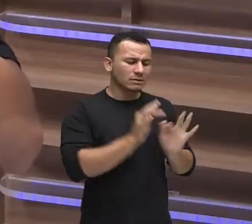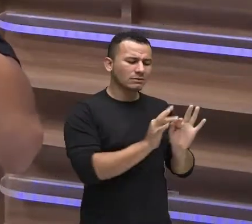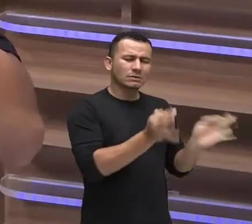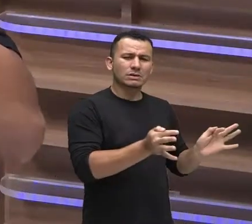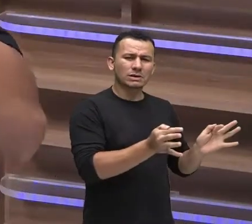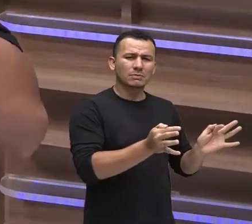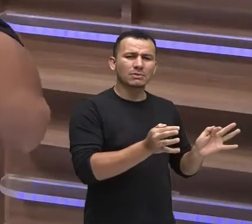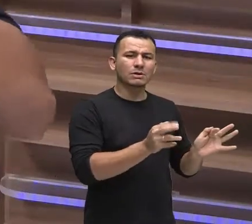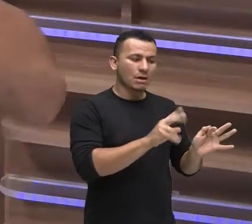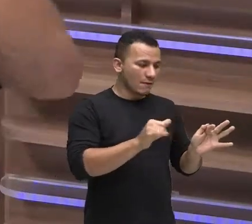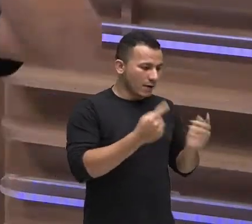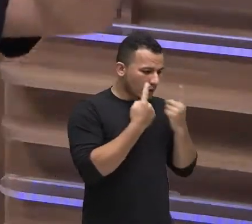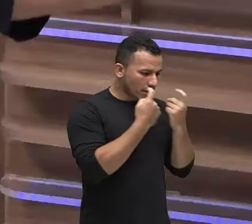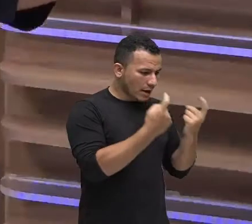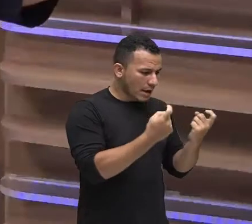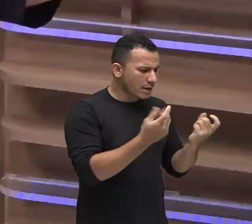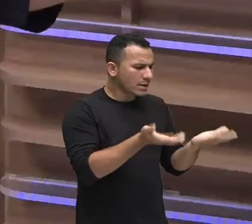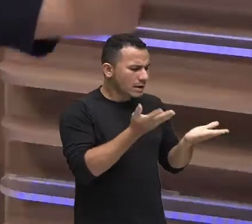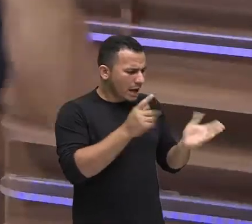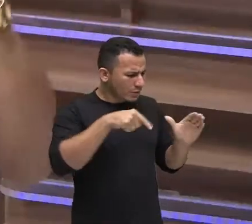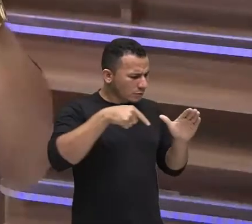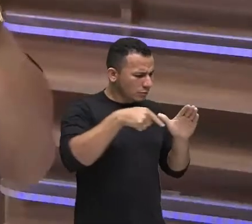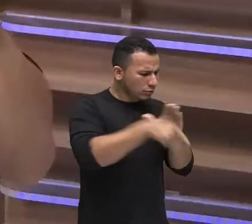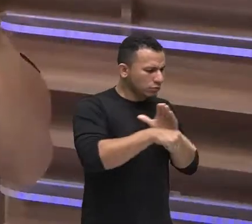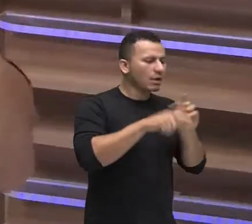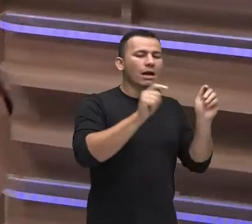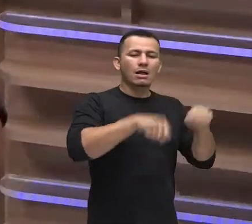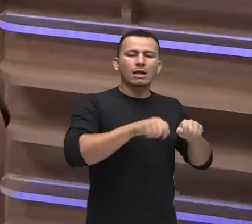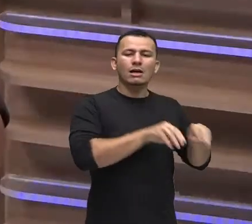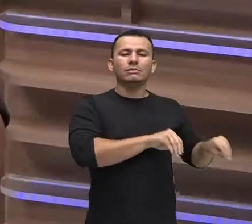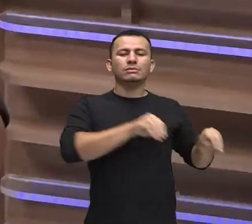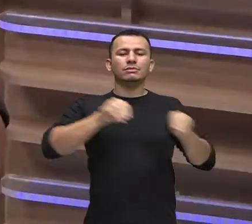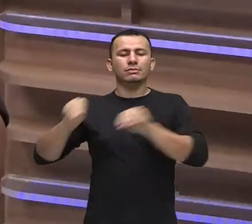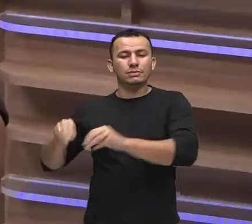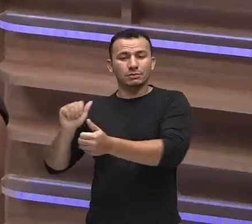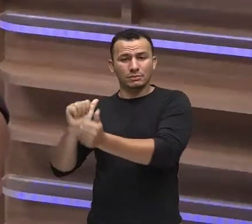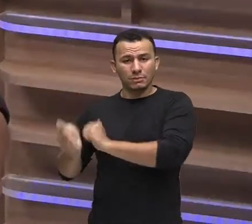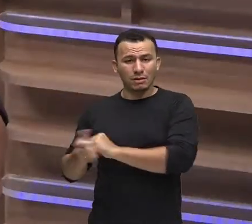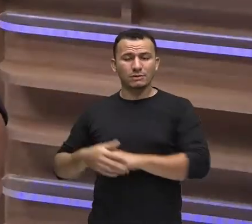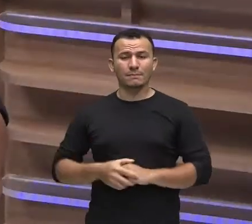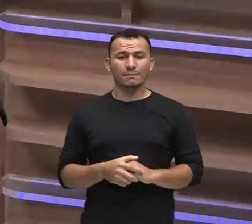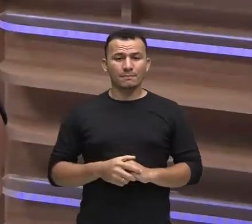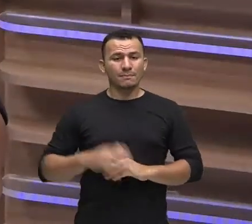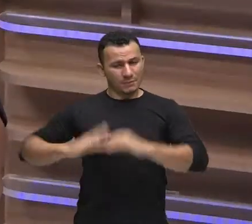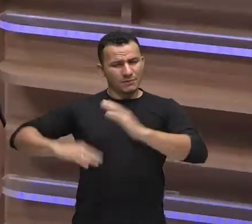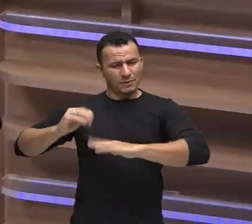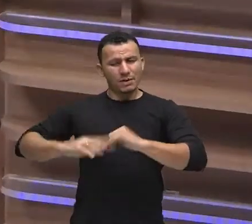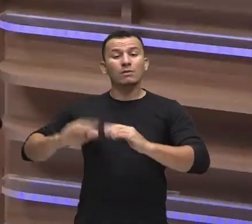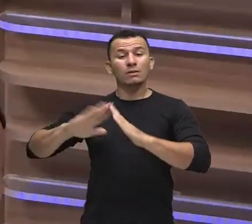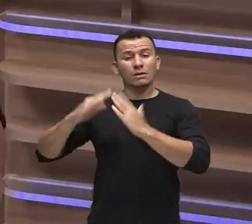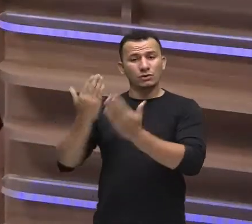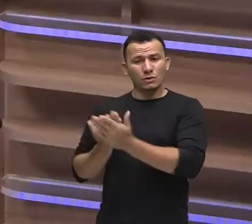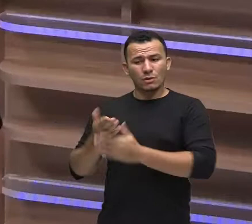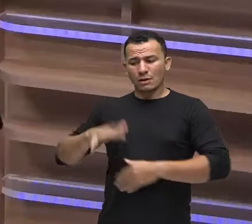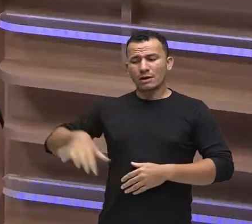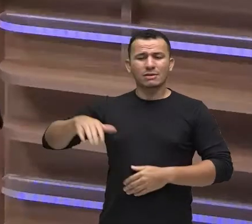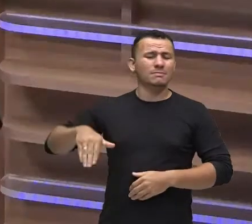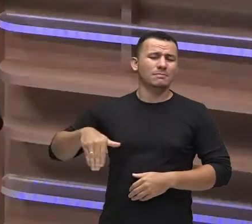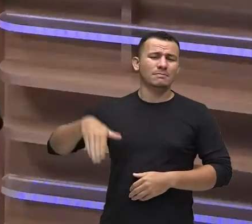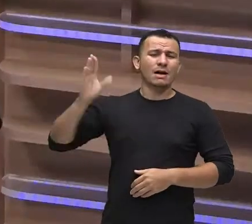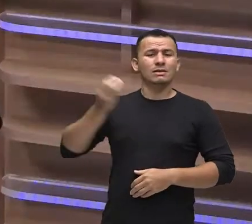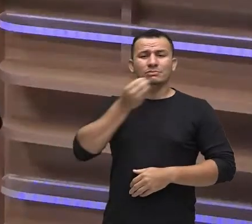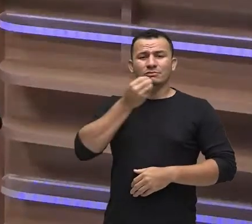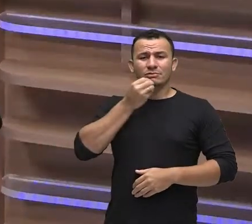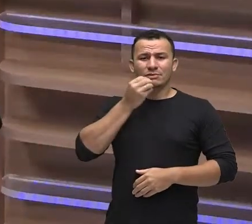aí gera ali um interesse, uma curiosidade e a gente consegue expandir. E o ambiente da escola, ele é o chão mais propício para a